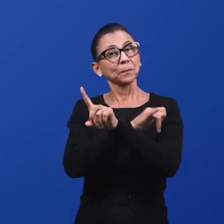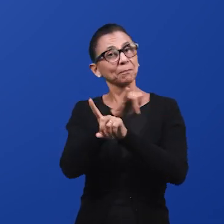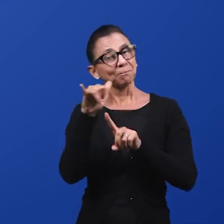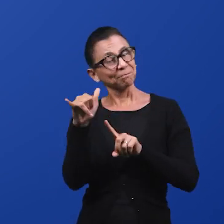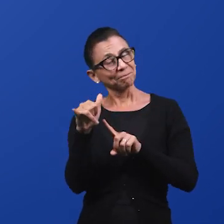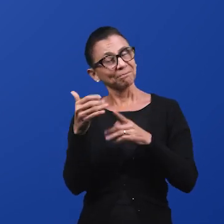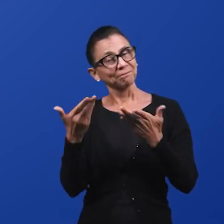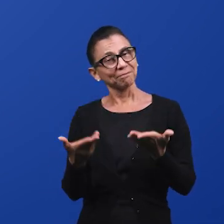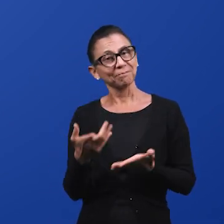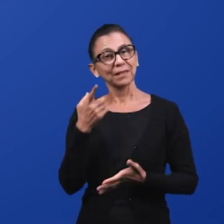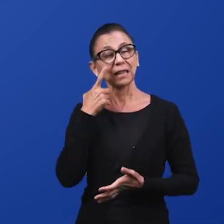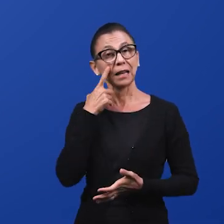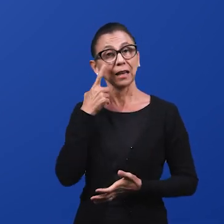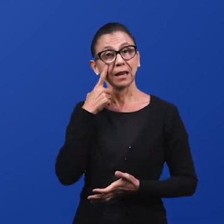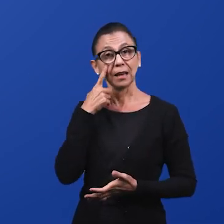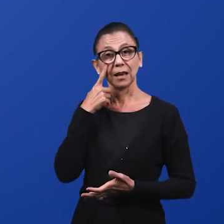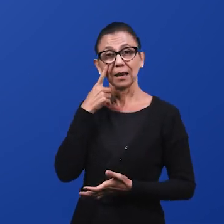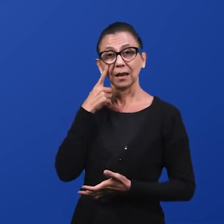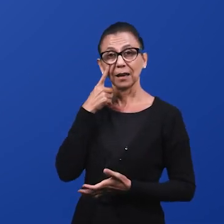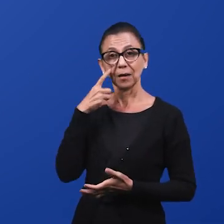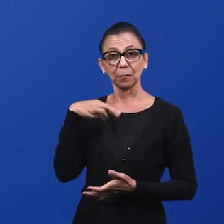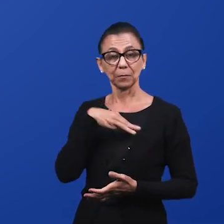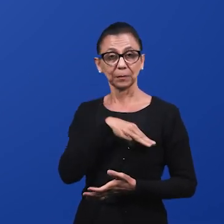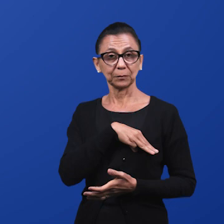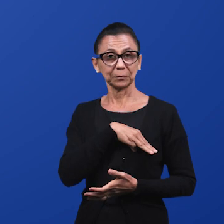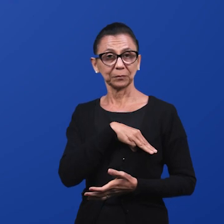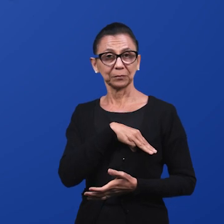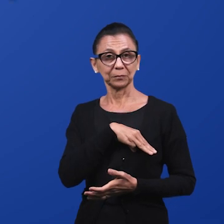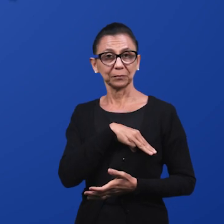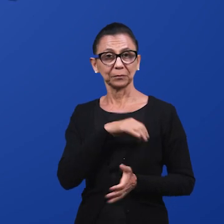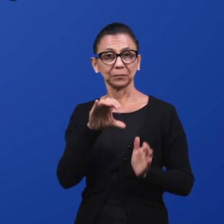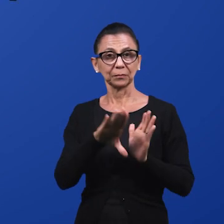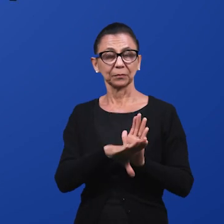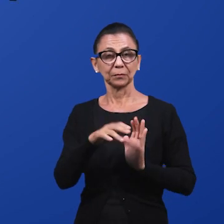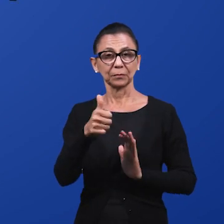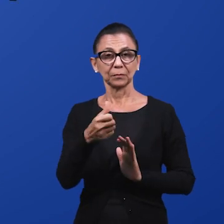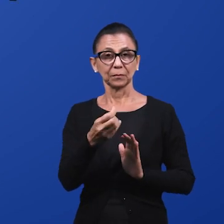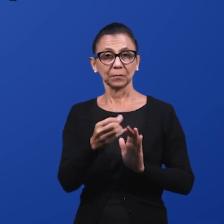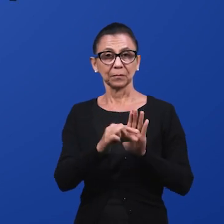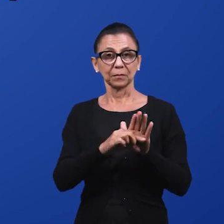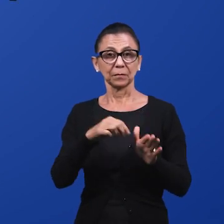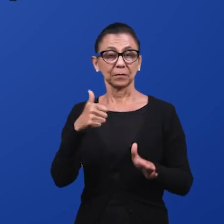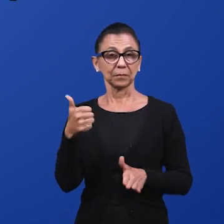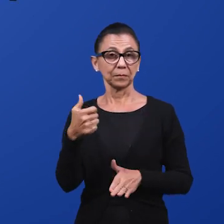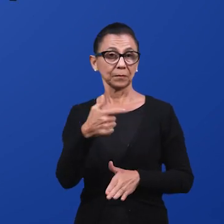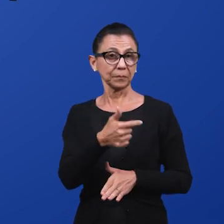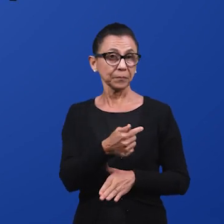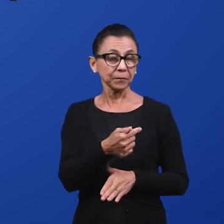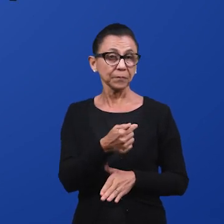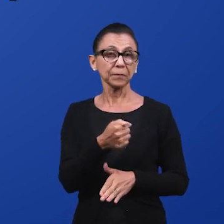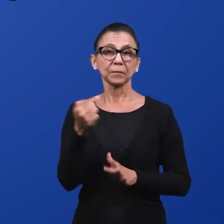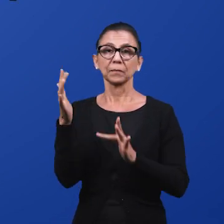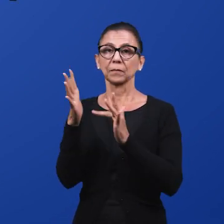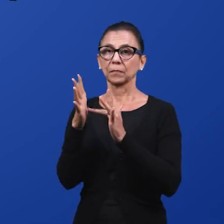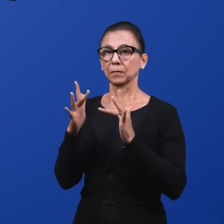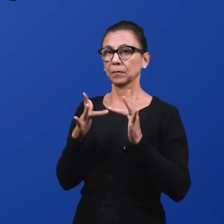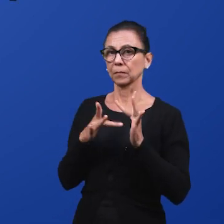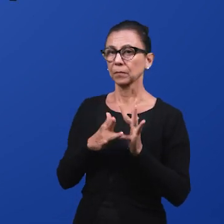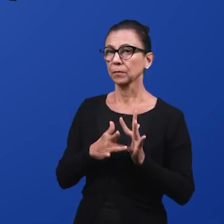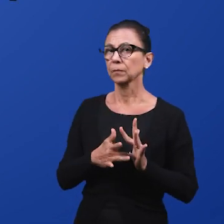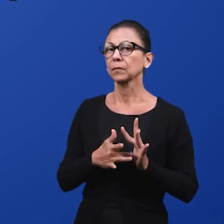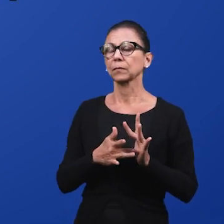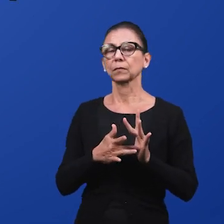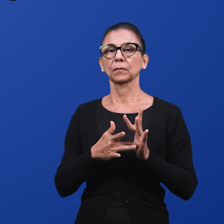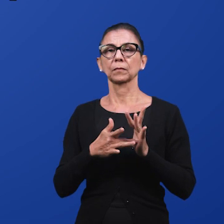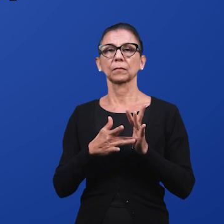profética. Como podemos ver em Mateus 16:17, onde o Senhor Jesus